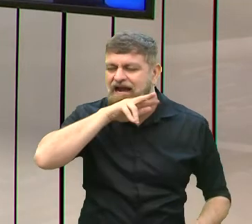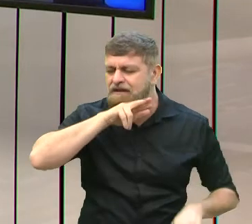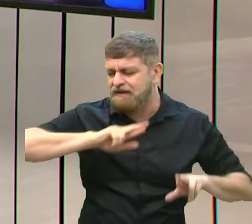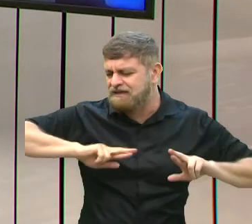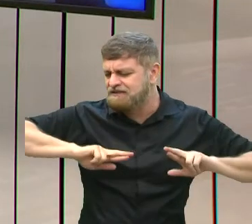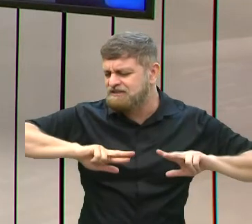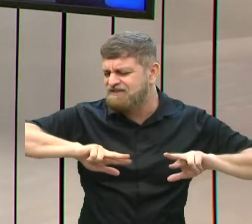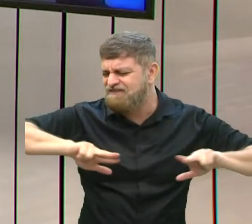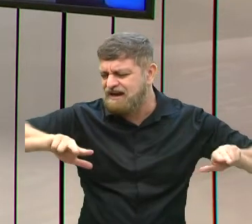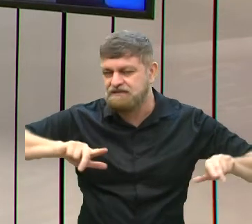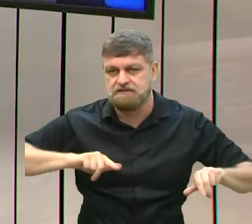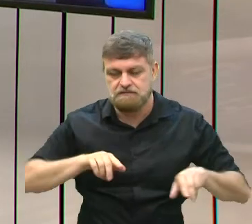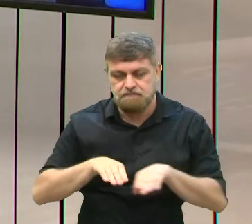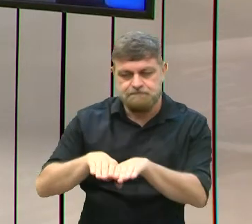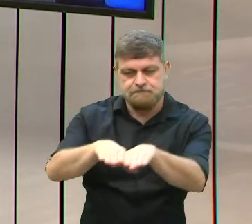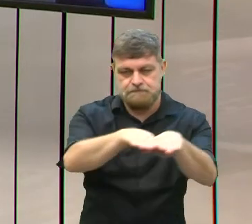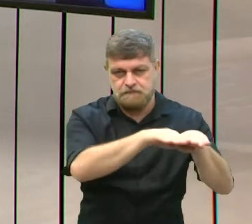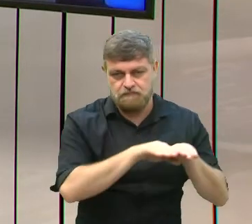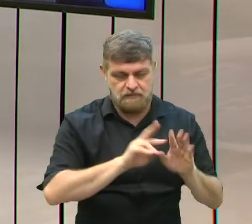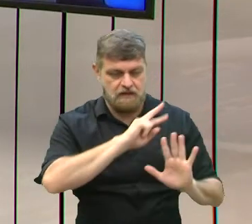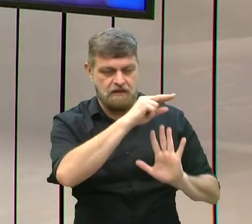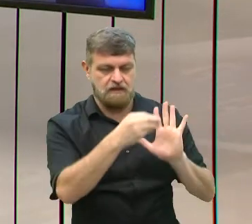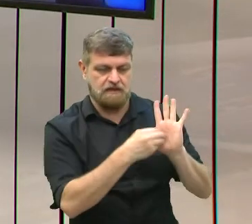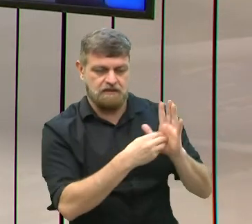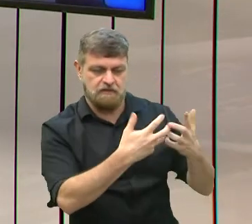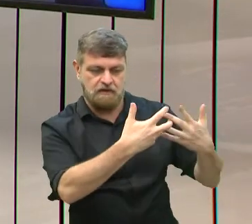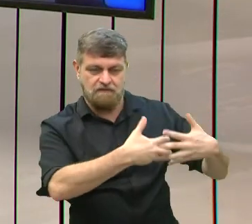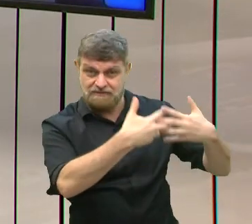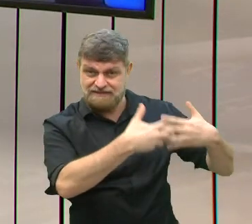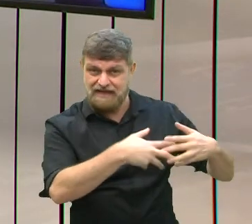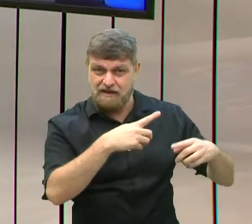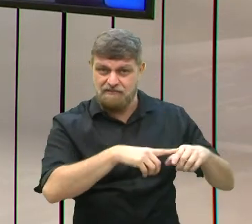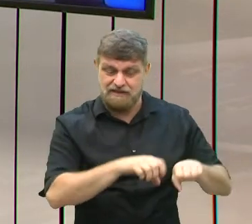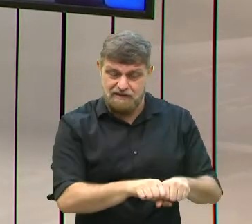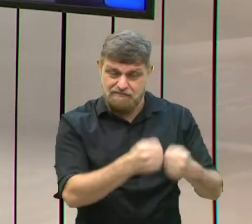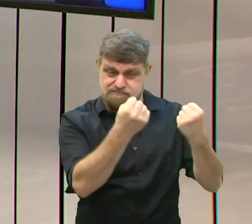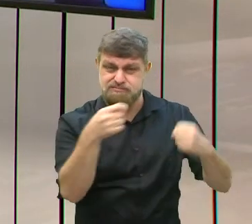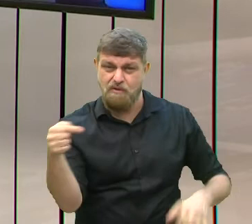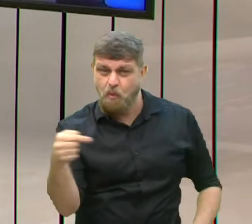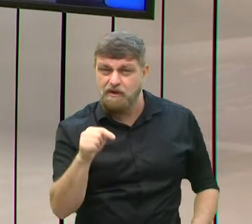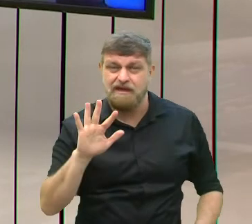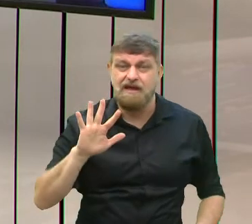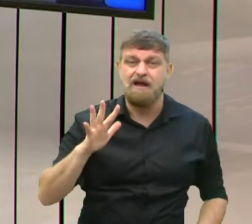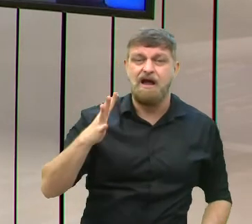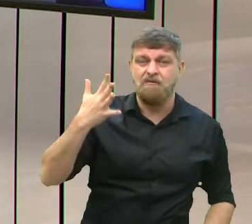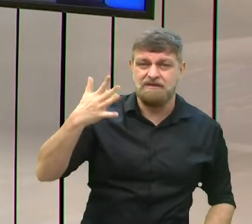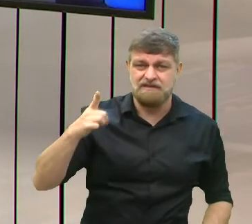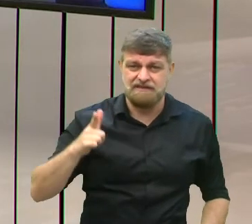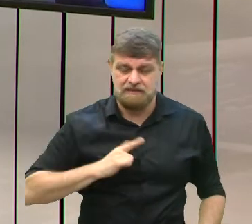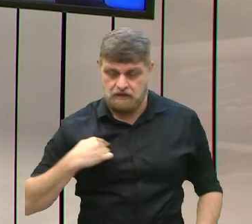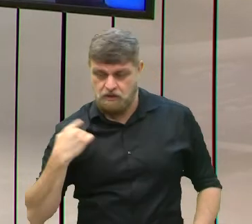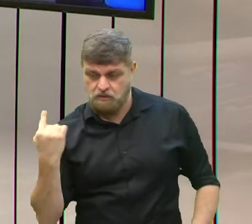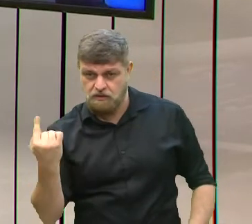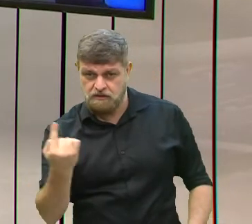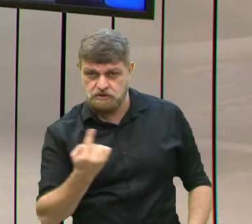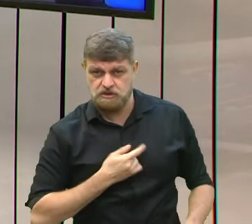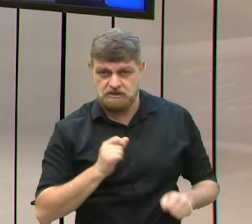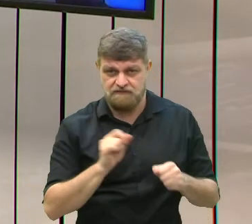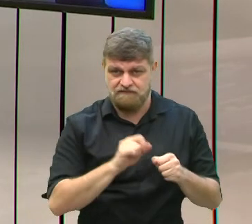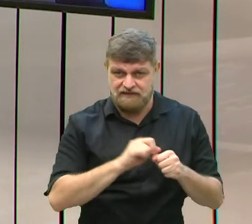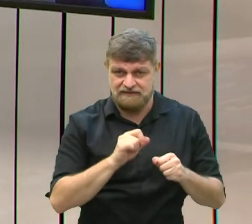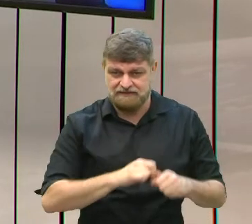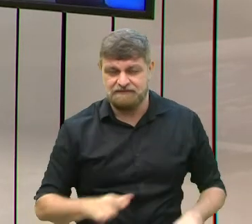para evitar desequilíbrios ambientais que muitas vezes podem resultar quando nós temos uma